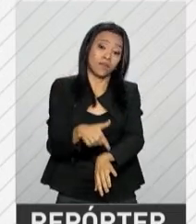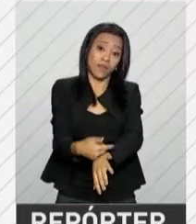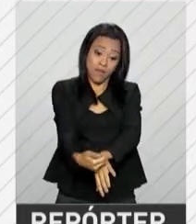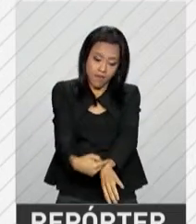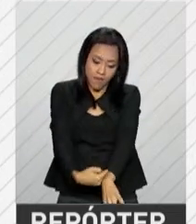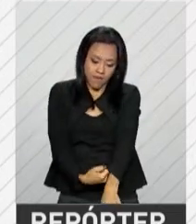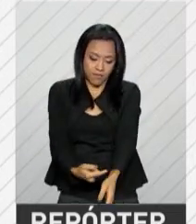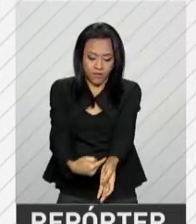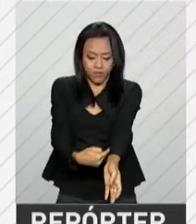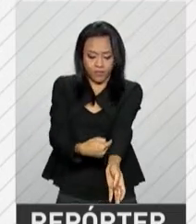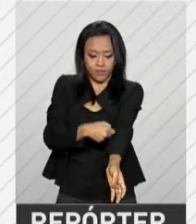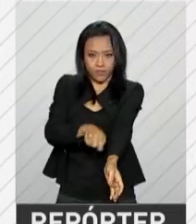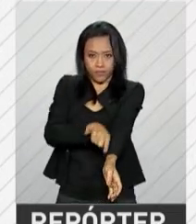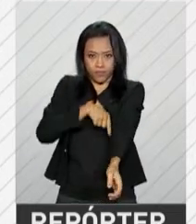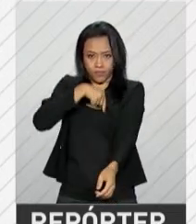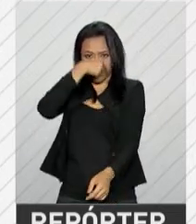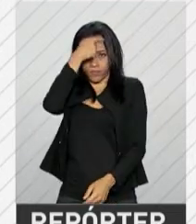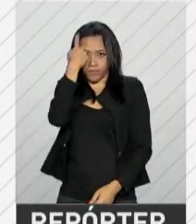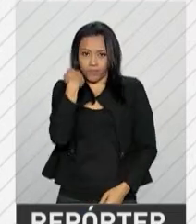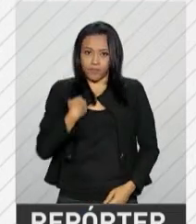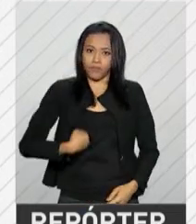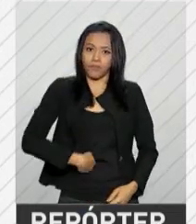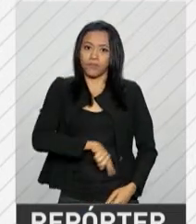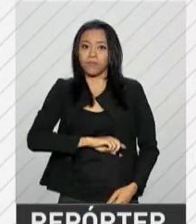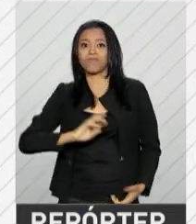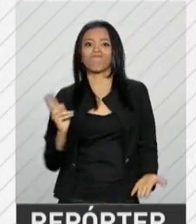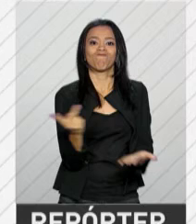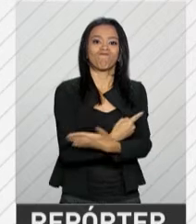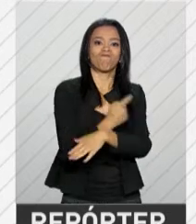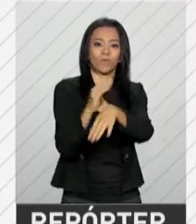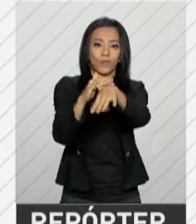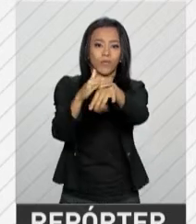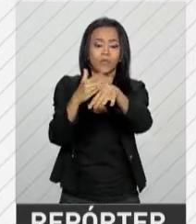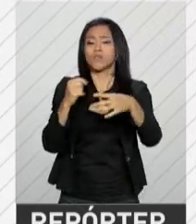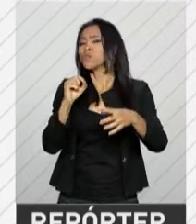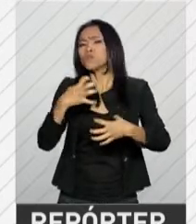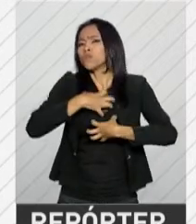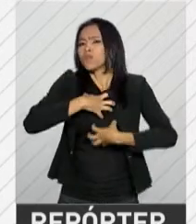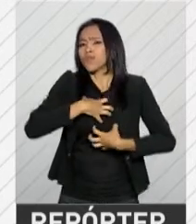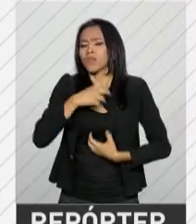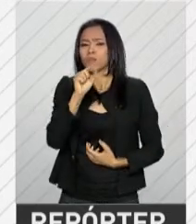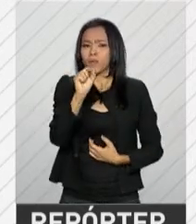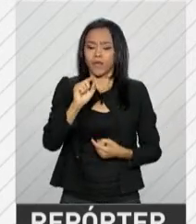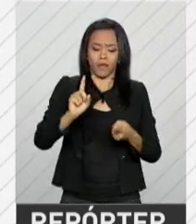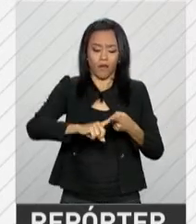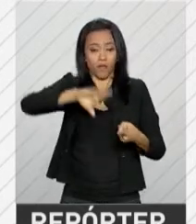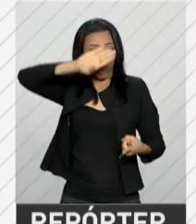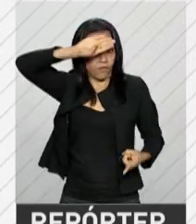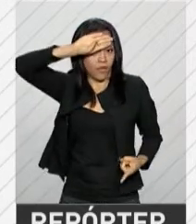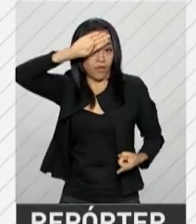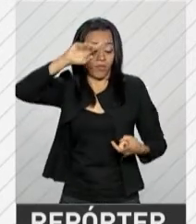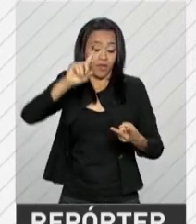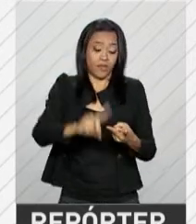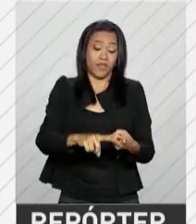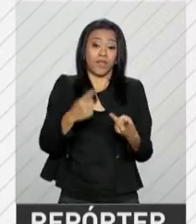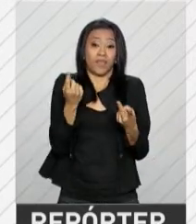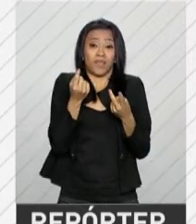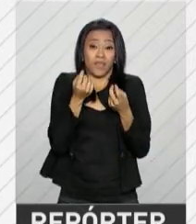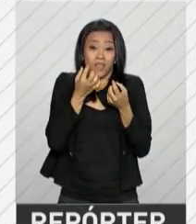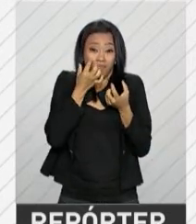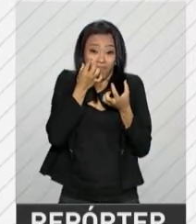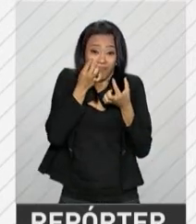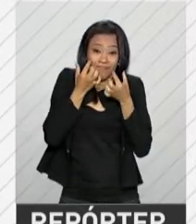entre na corrente sanguínea causando a doença entre os sintomas das chagas estão febre e aparecimento de